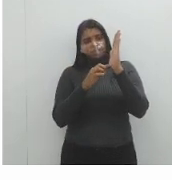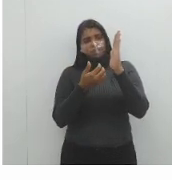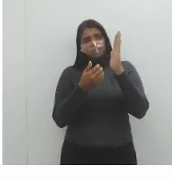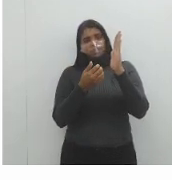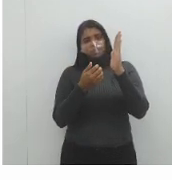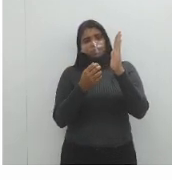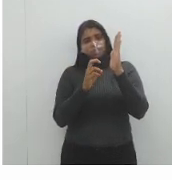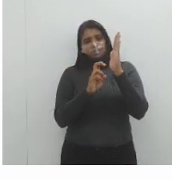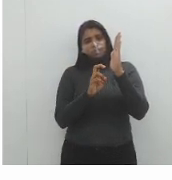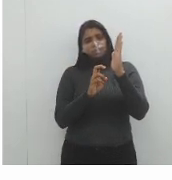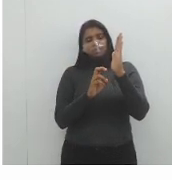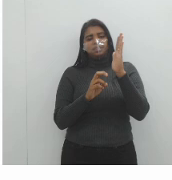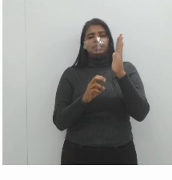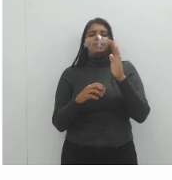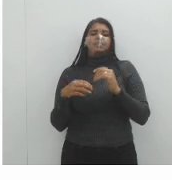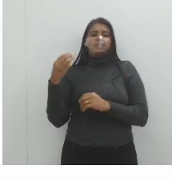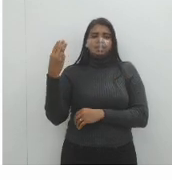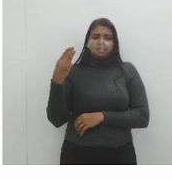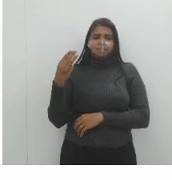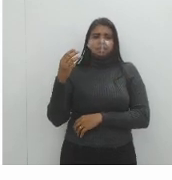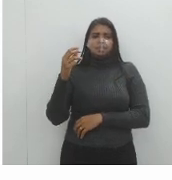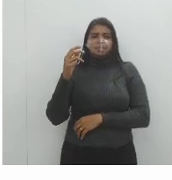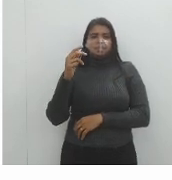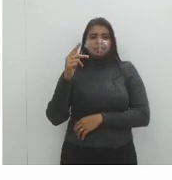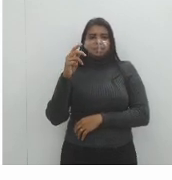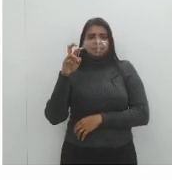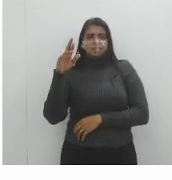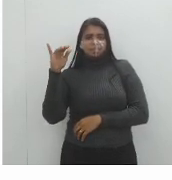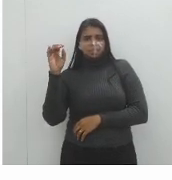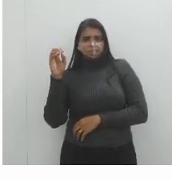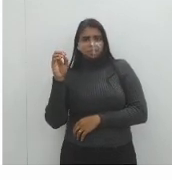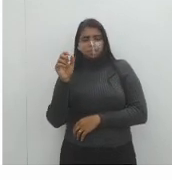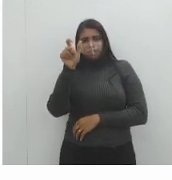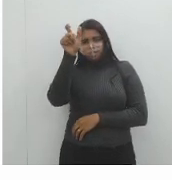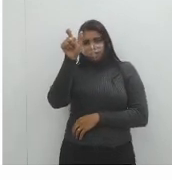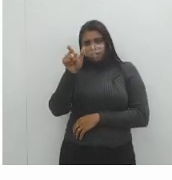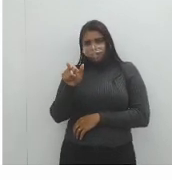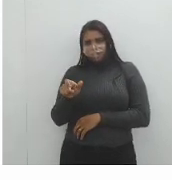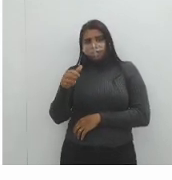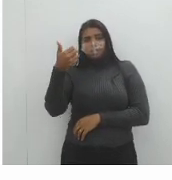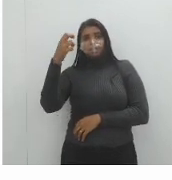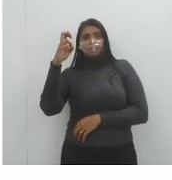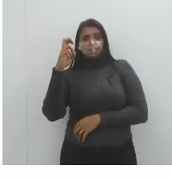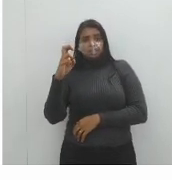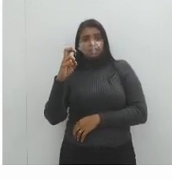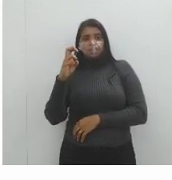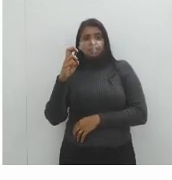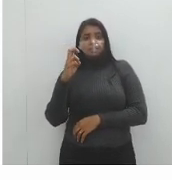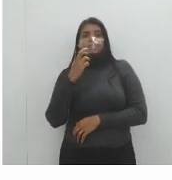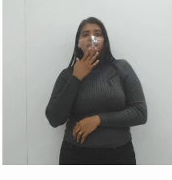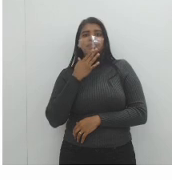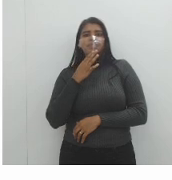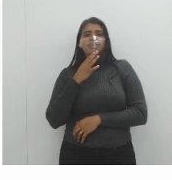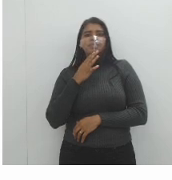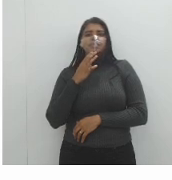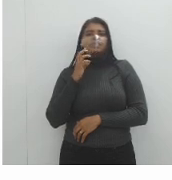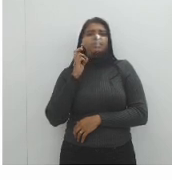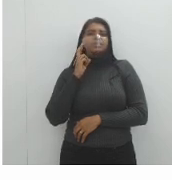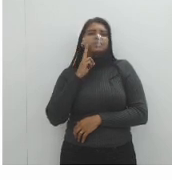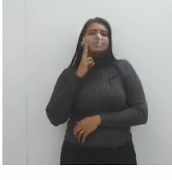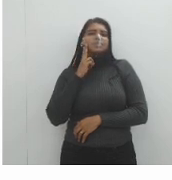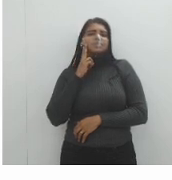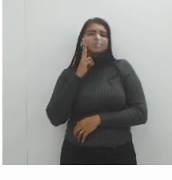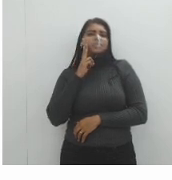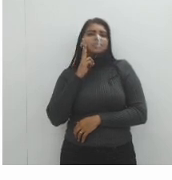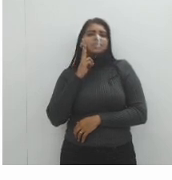terceiro período. Cadê a coluna 15 aqui, ó? 15, E o terceiro período, quem é o elemento